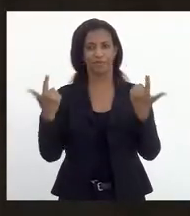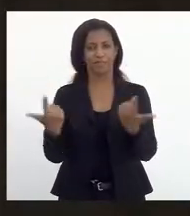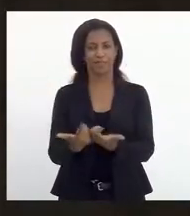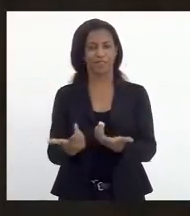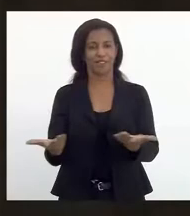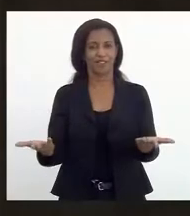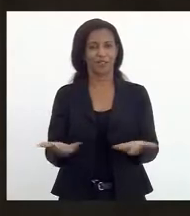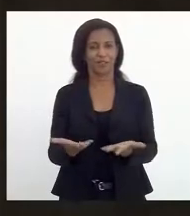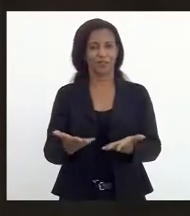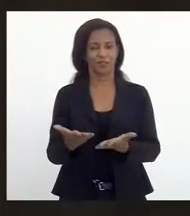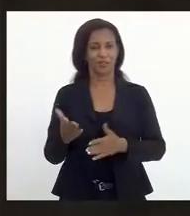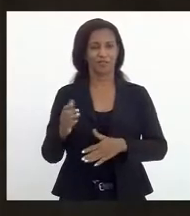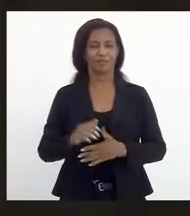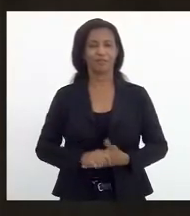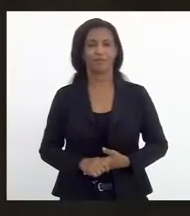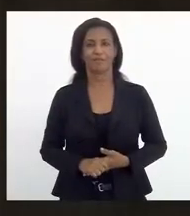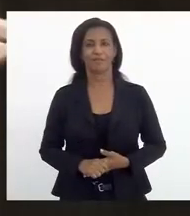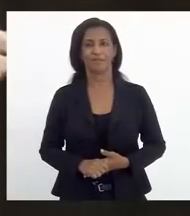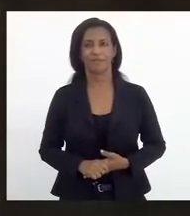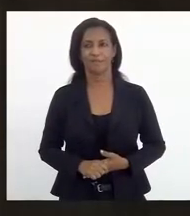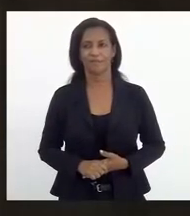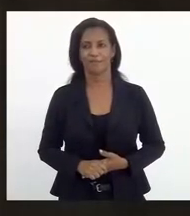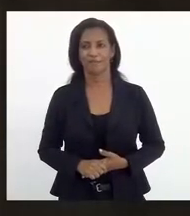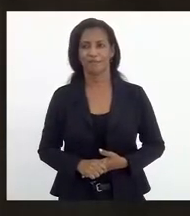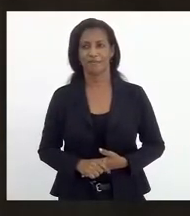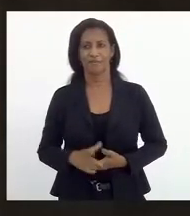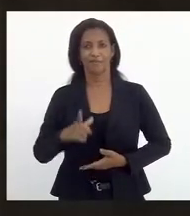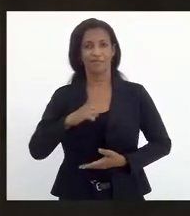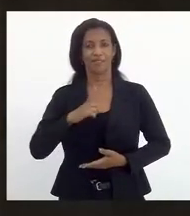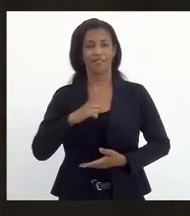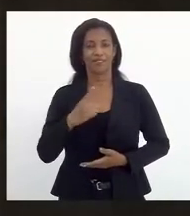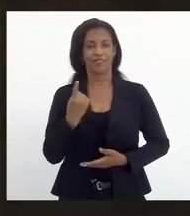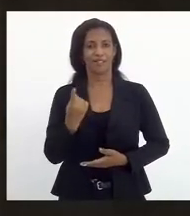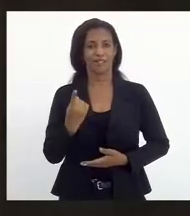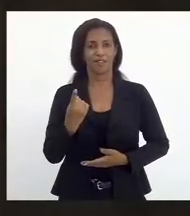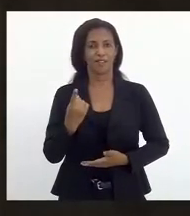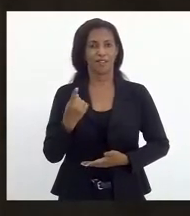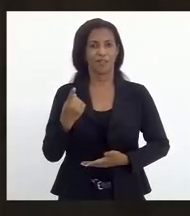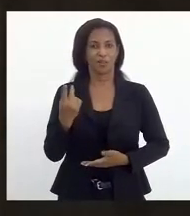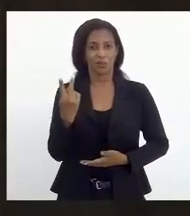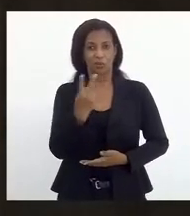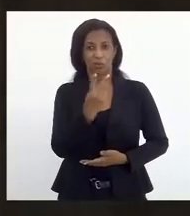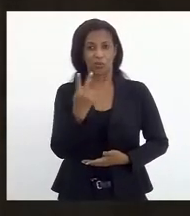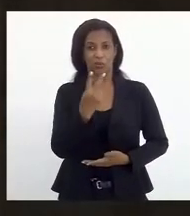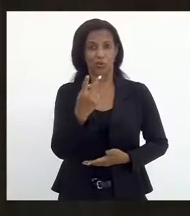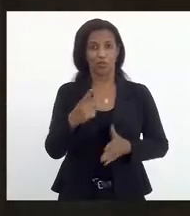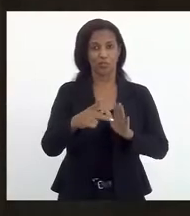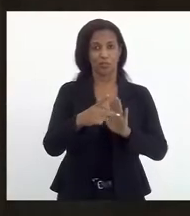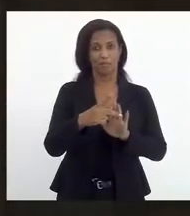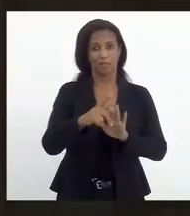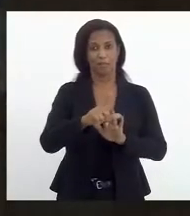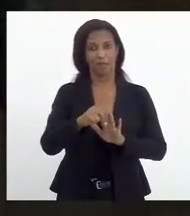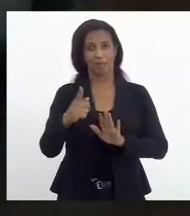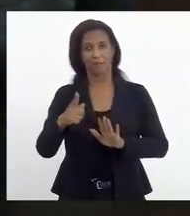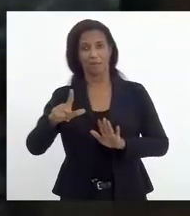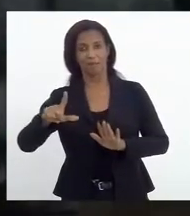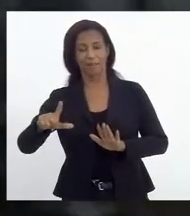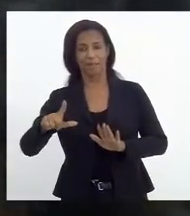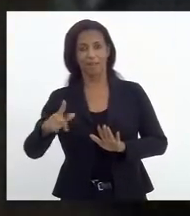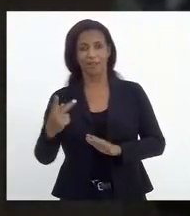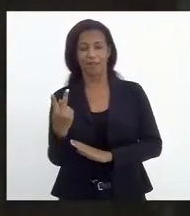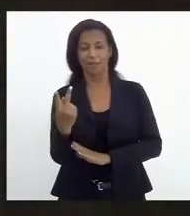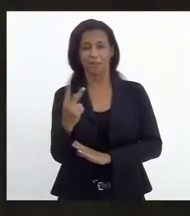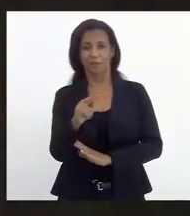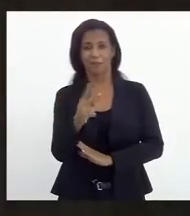Legislativa do Estado do Rio de Janeiro, de ter uma sanção de dois projetos de lei pelo